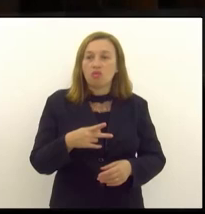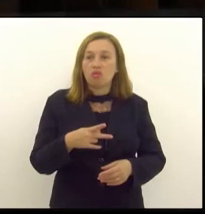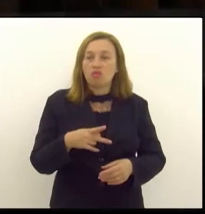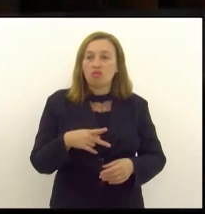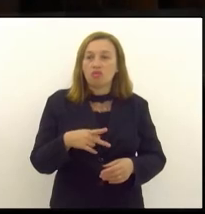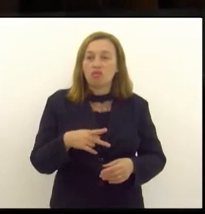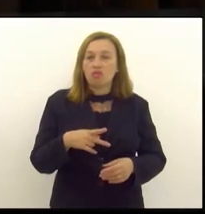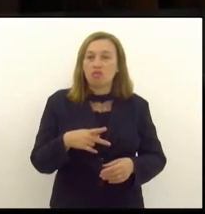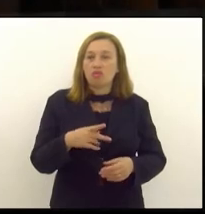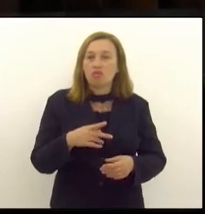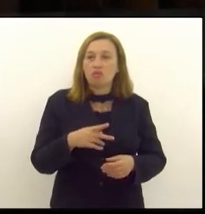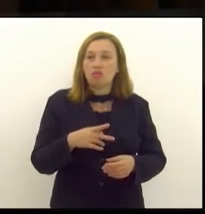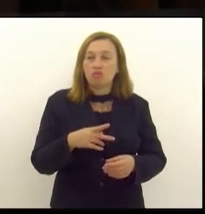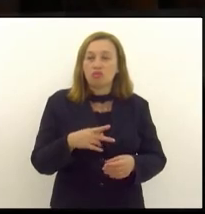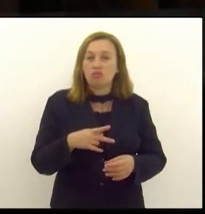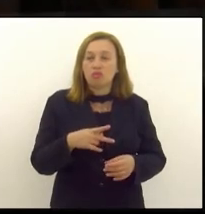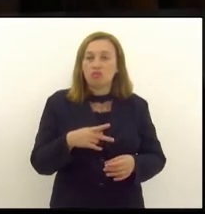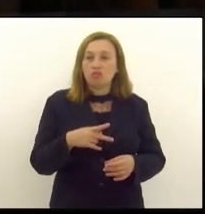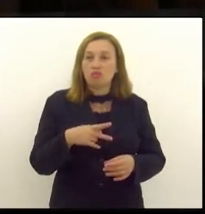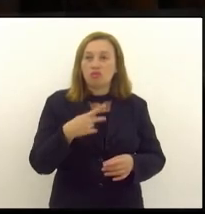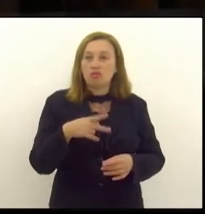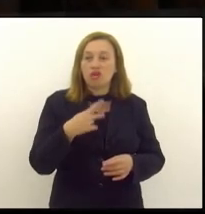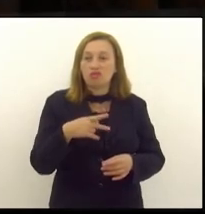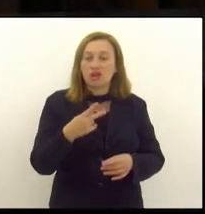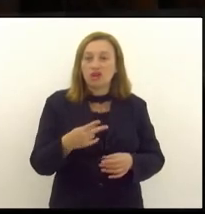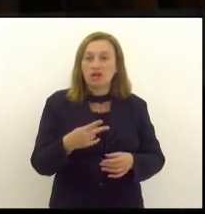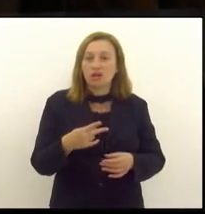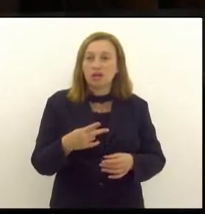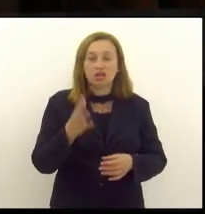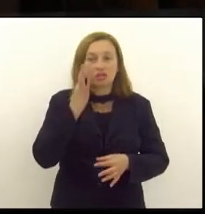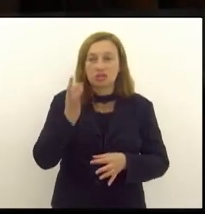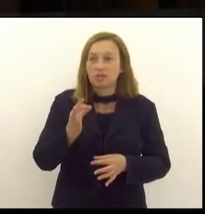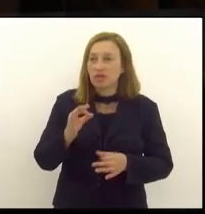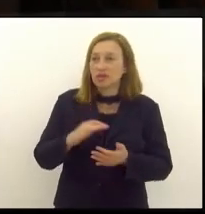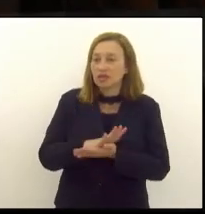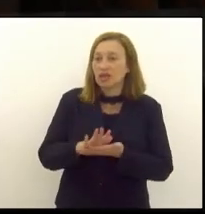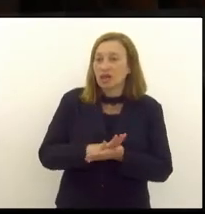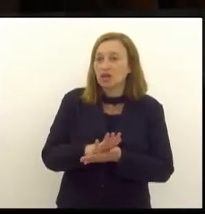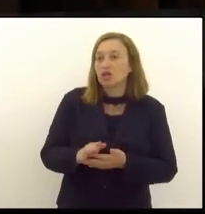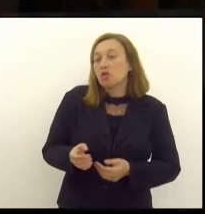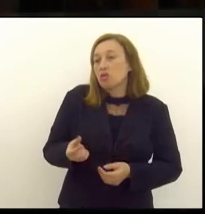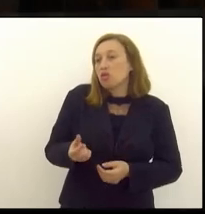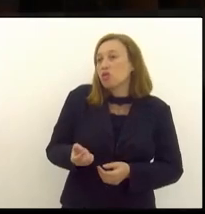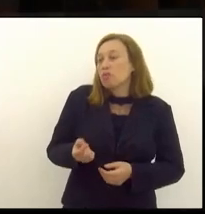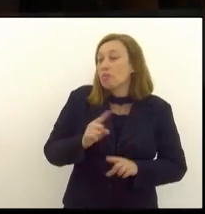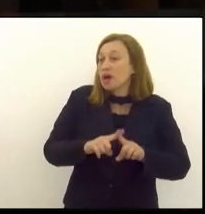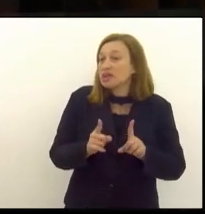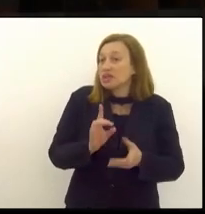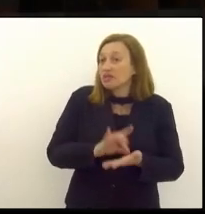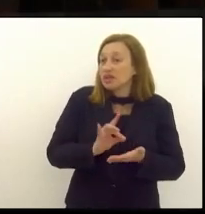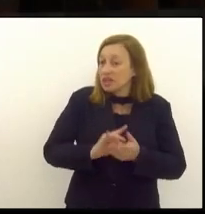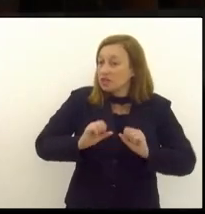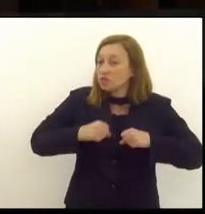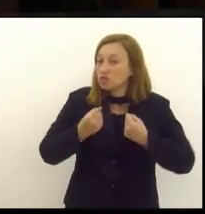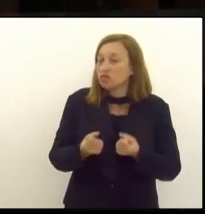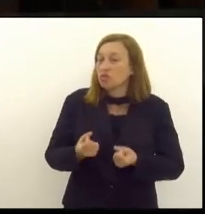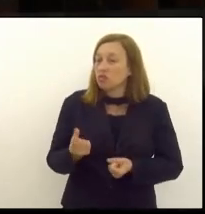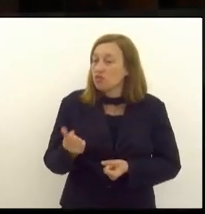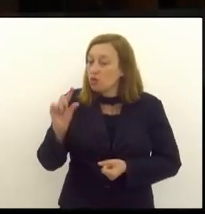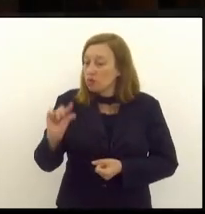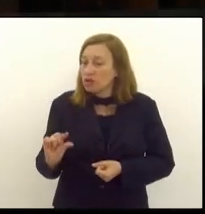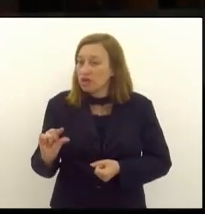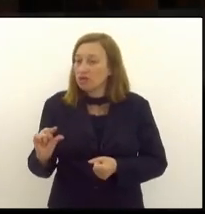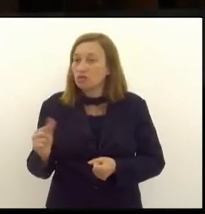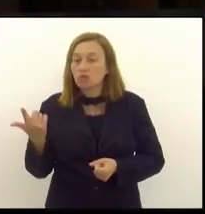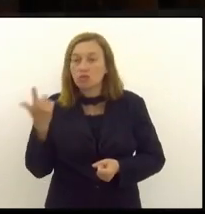sabe exatamente qual vai ser o destino daqueles valores, quando, na realidade, na ponta, às vezes, um pequeno valor de 10, 20, 50 mil faz uma